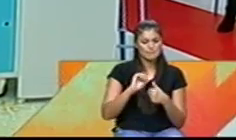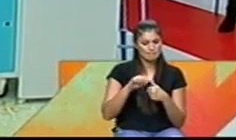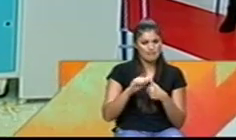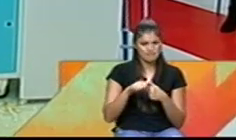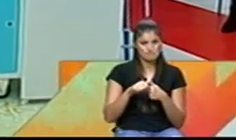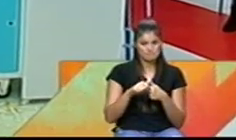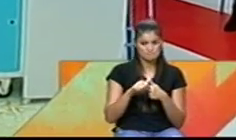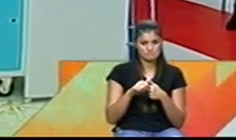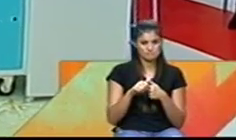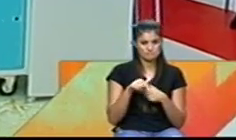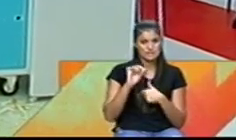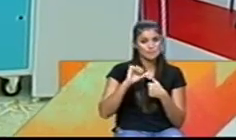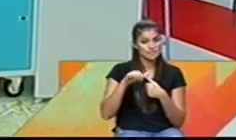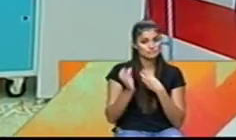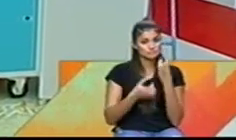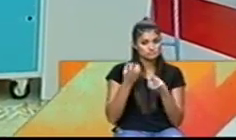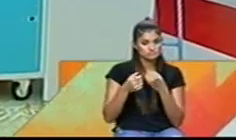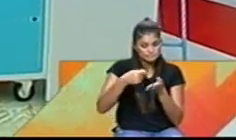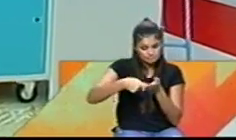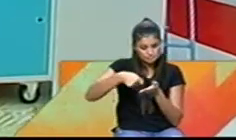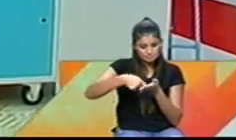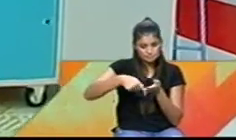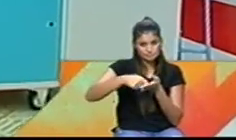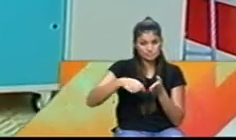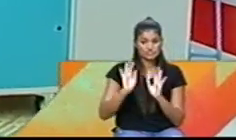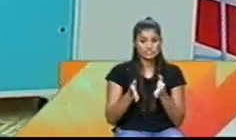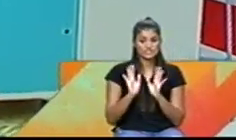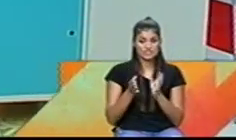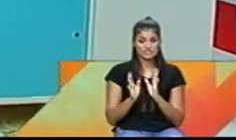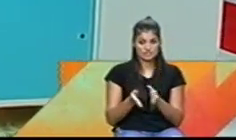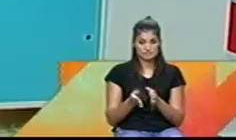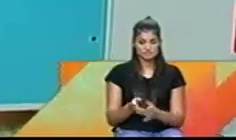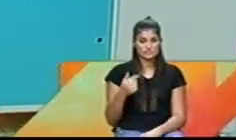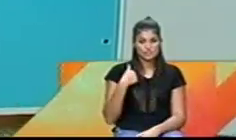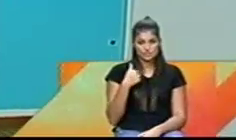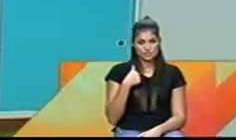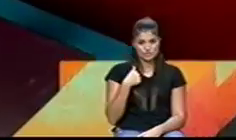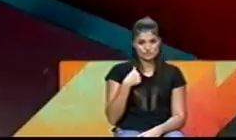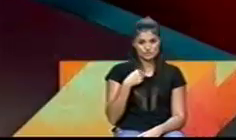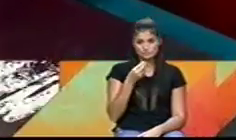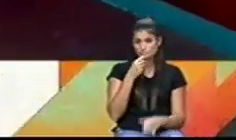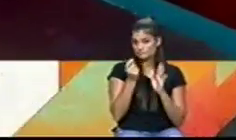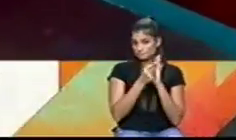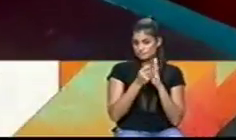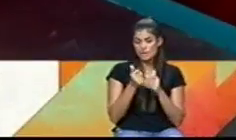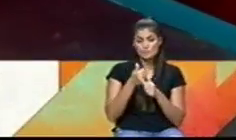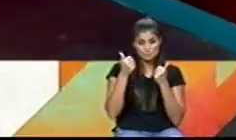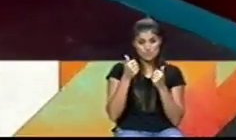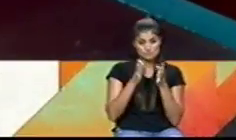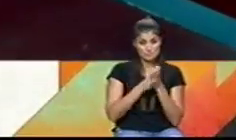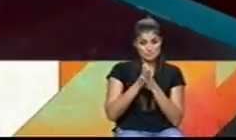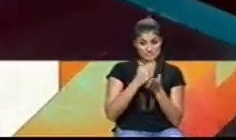batatas, as batatas cozidas e esmagadas com o garfo, já as esmaguei. Vou fazer esta receita, como eu te disse há bocadinho, é boa para